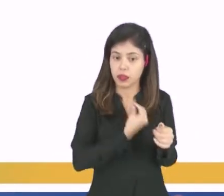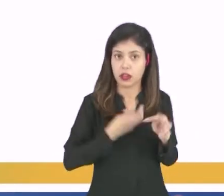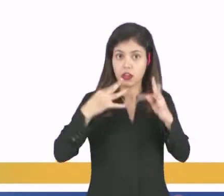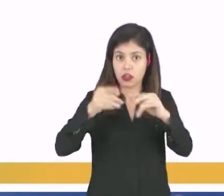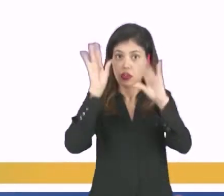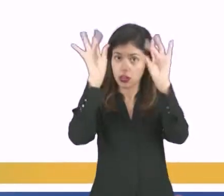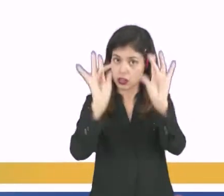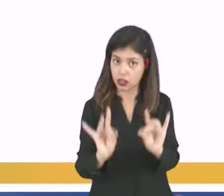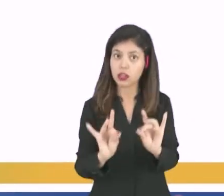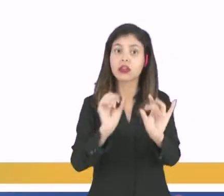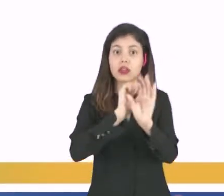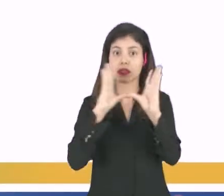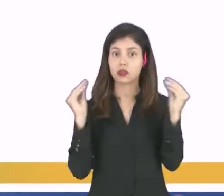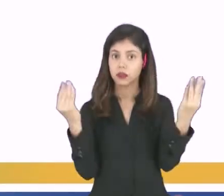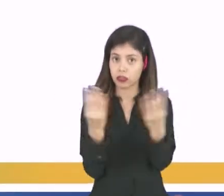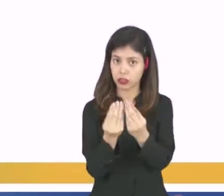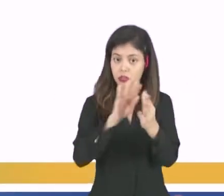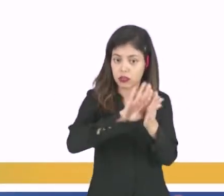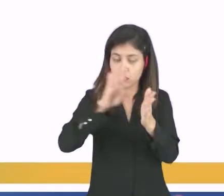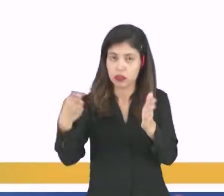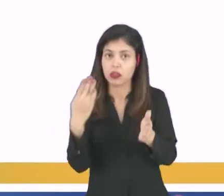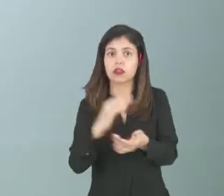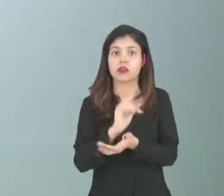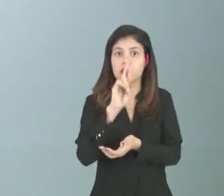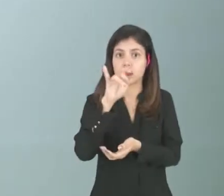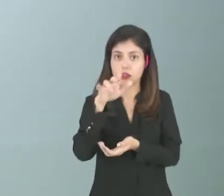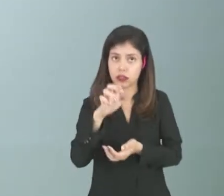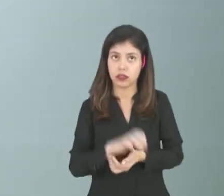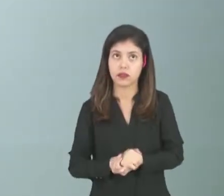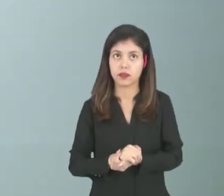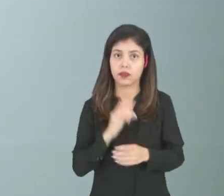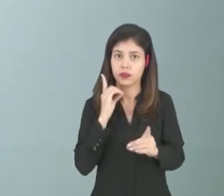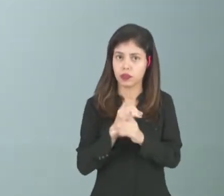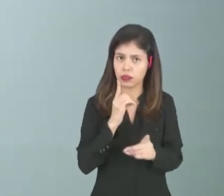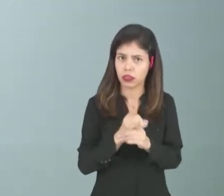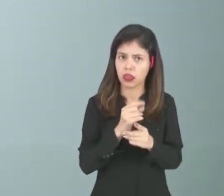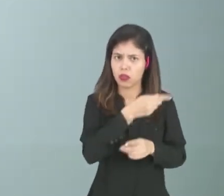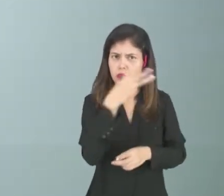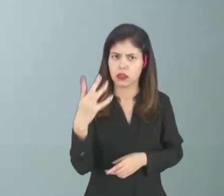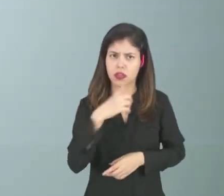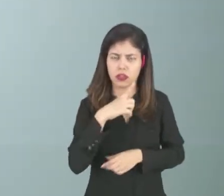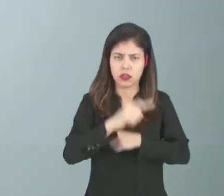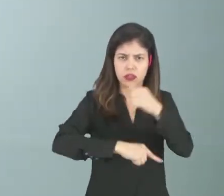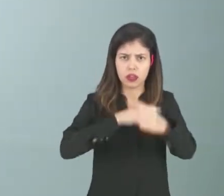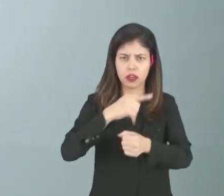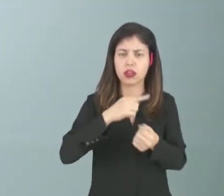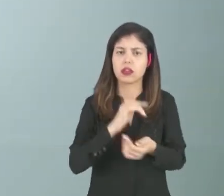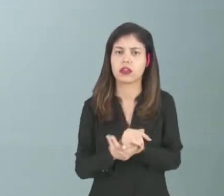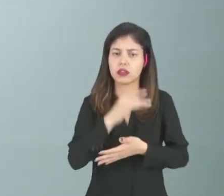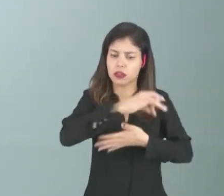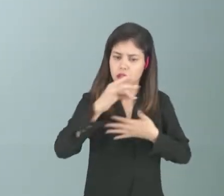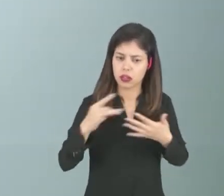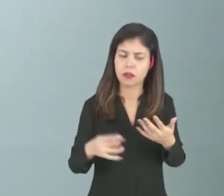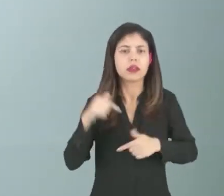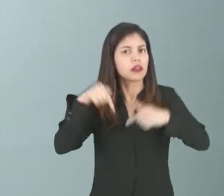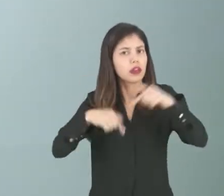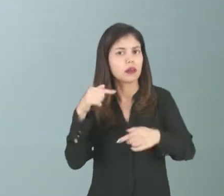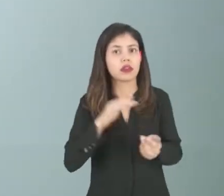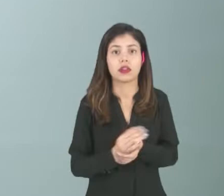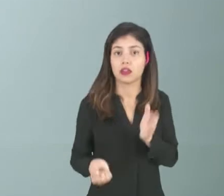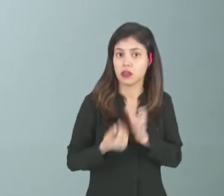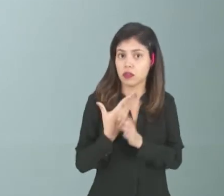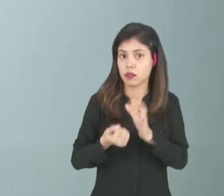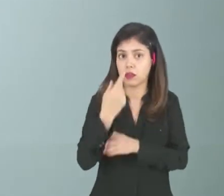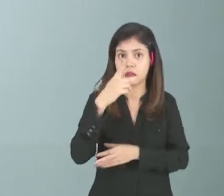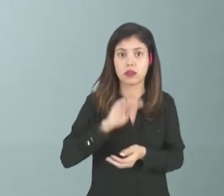presente em cada substância no lado dos reagentes e identificando a quantidade de átomos de cada elemento químico no lado dos